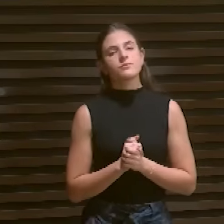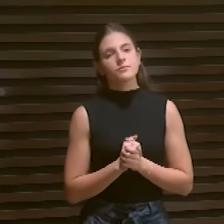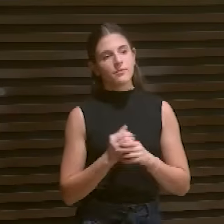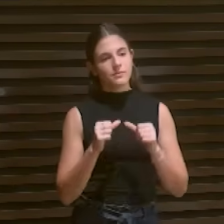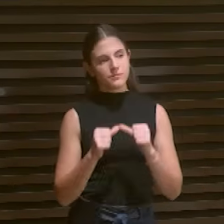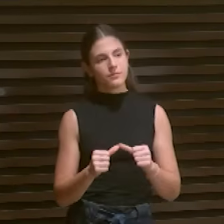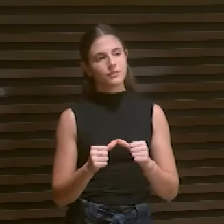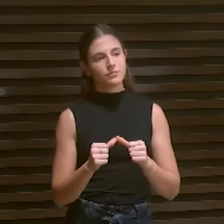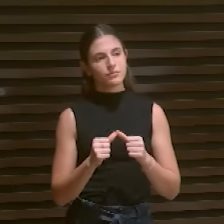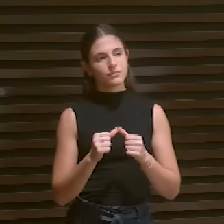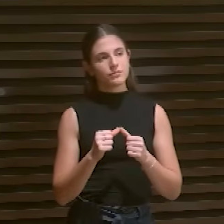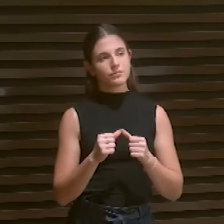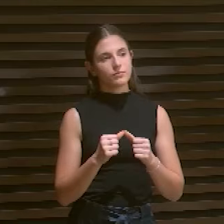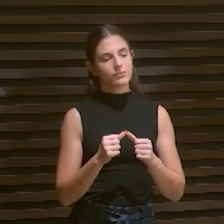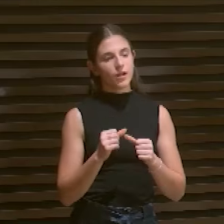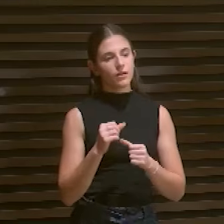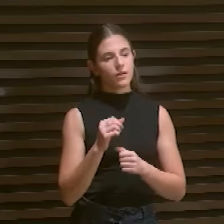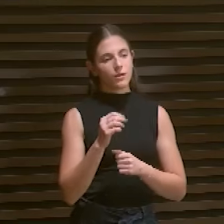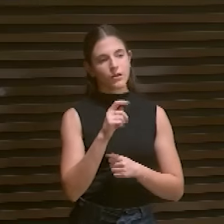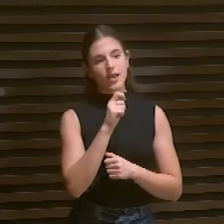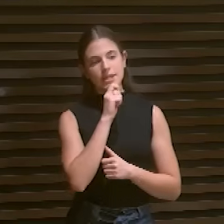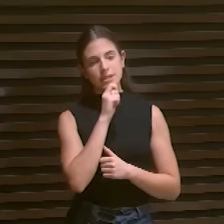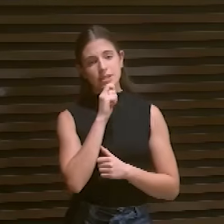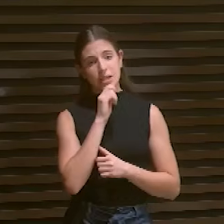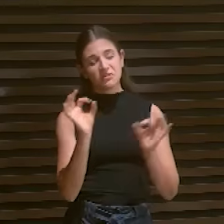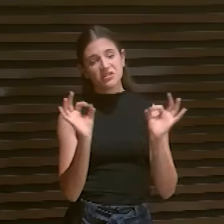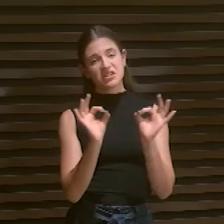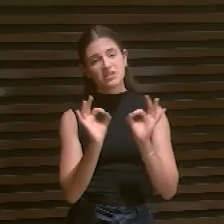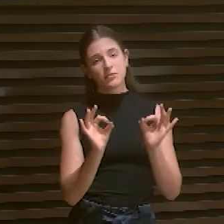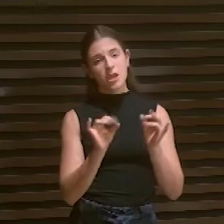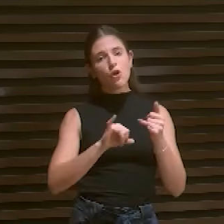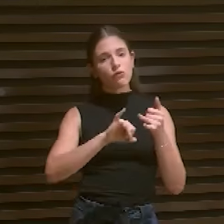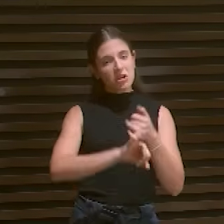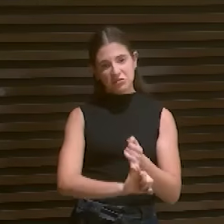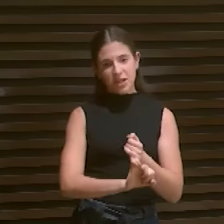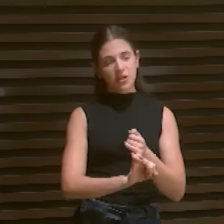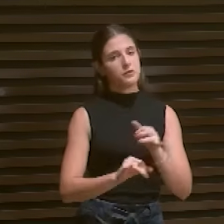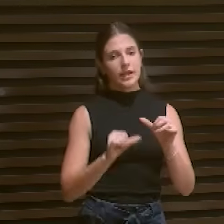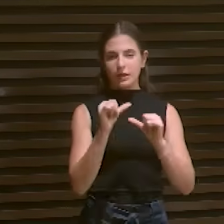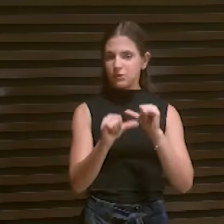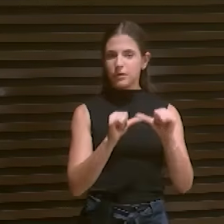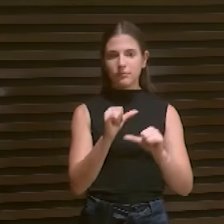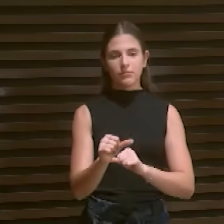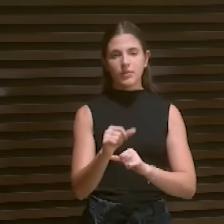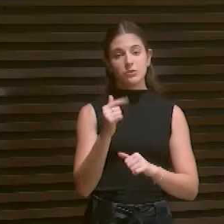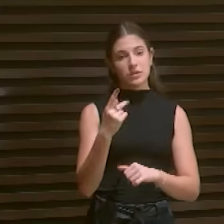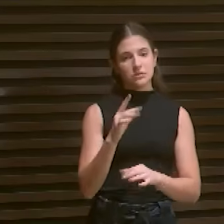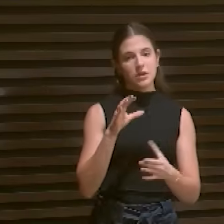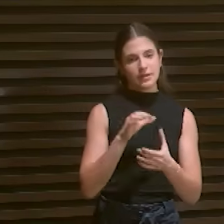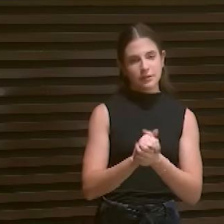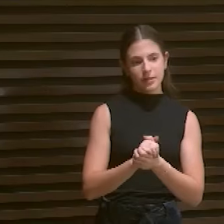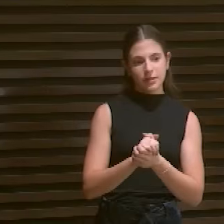exemplo bem simples de entender. O adultério não vai mudar o seu casamento. Dependendo